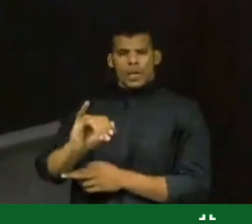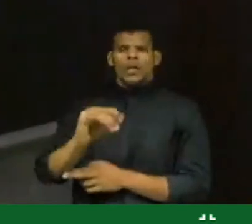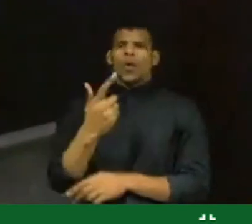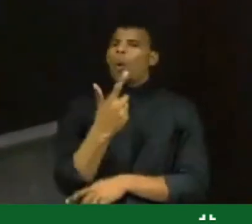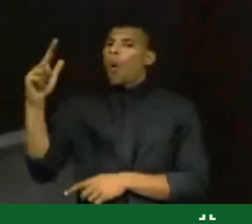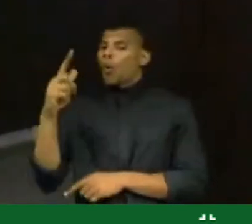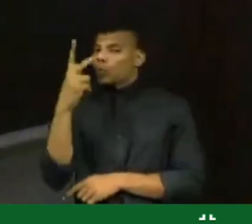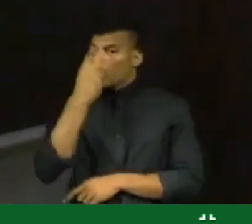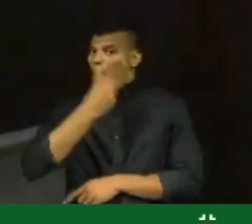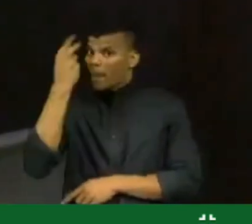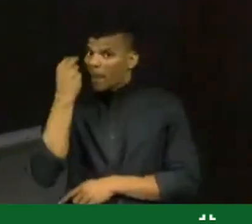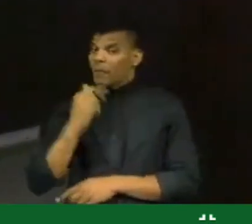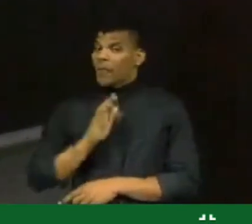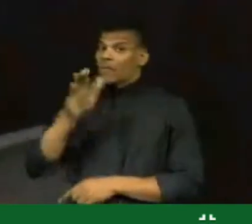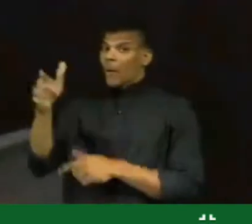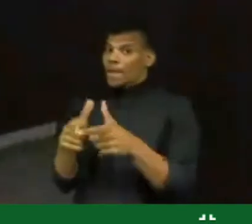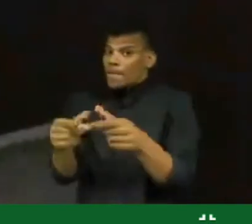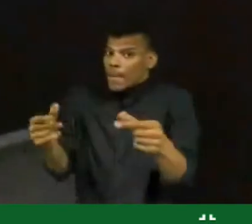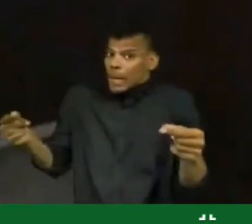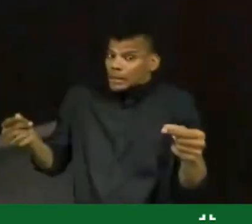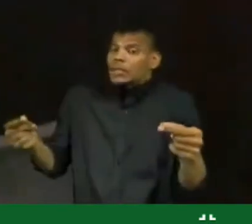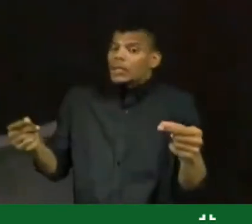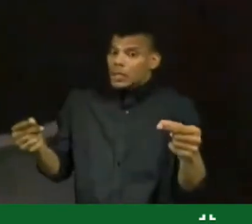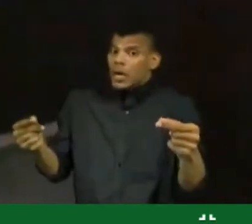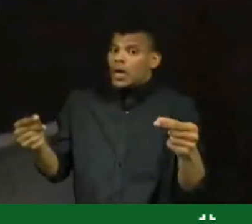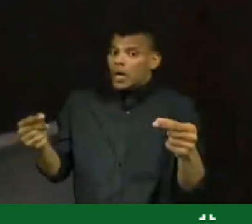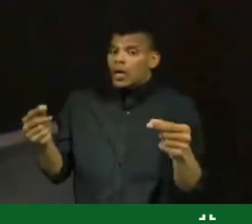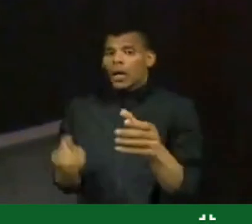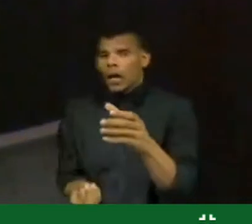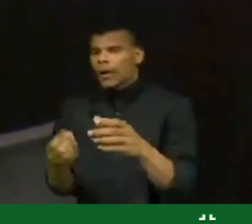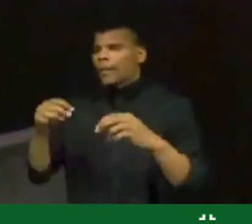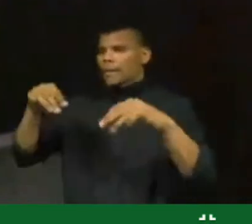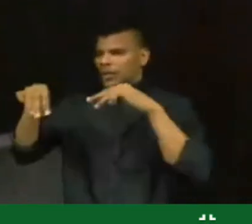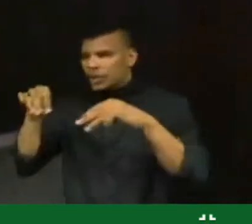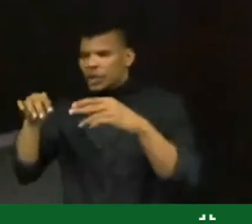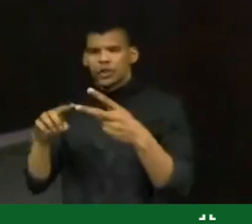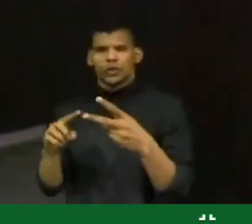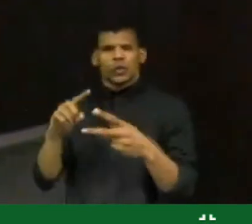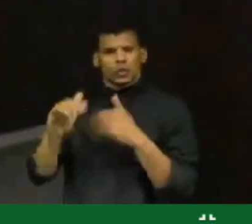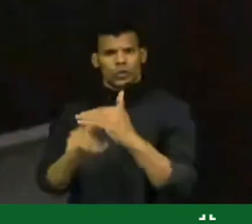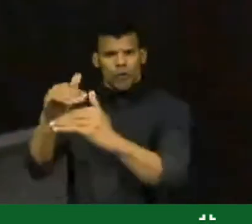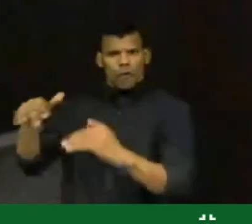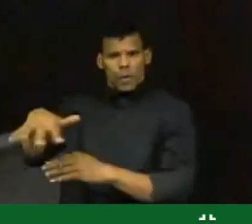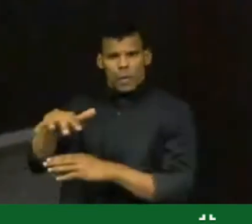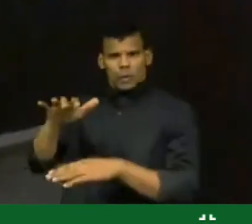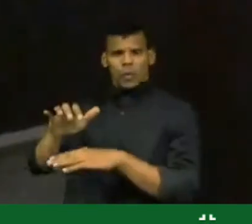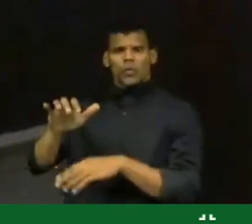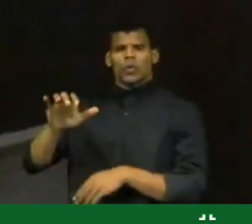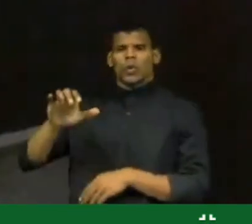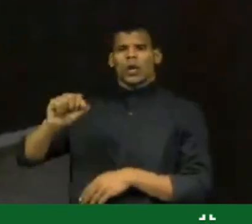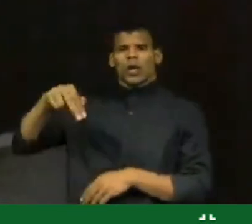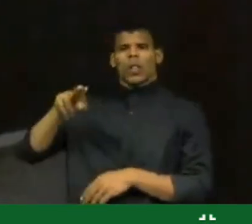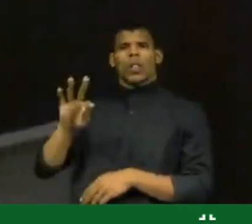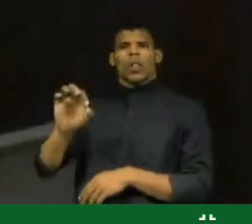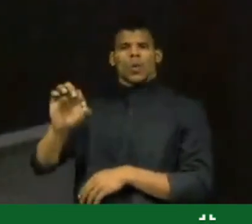outros, estivemos em Brasília mobilizando audiência com o ministro do Desenvolvimento Regional, Gustavo Canuto.